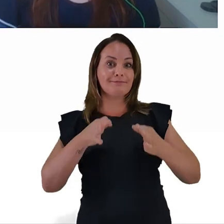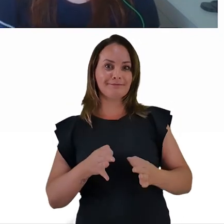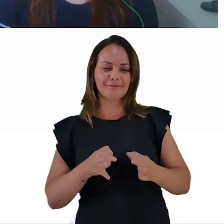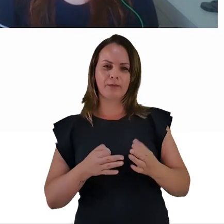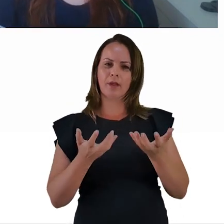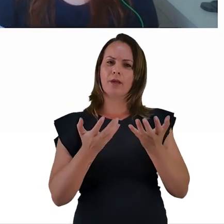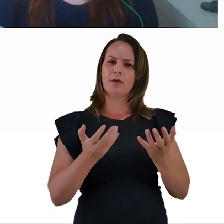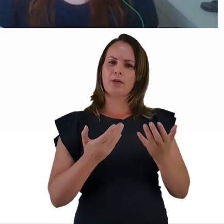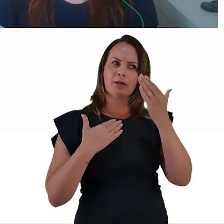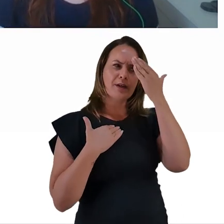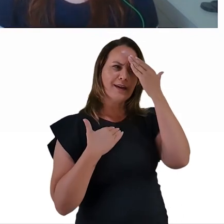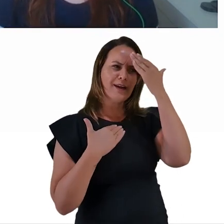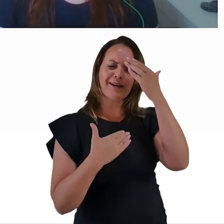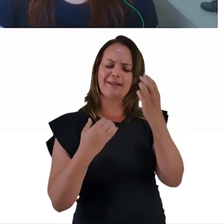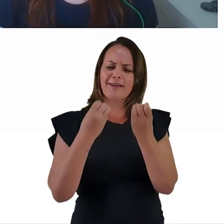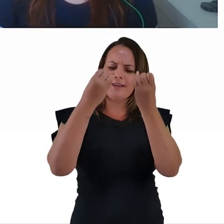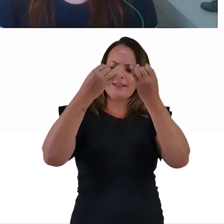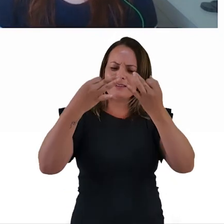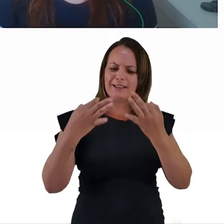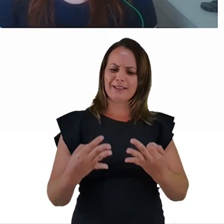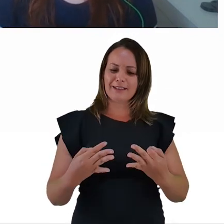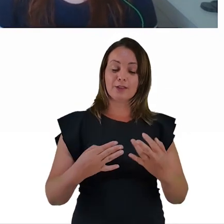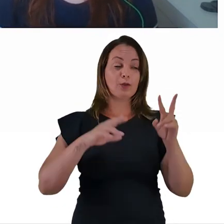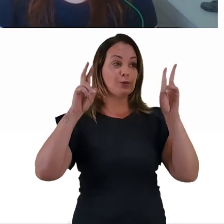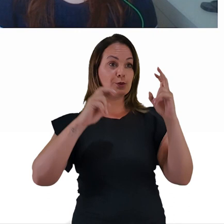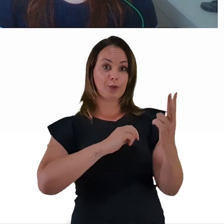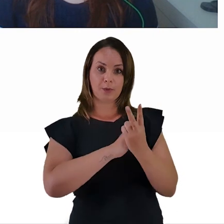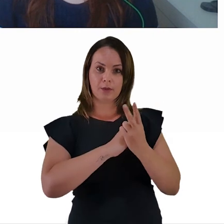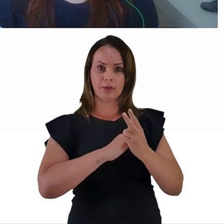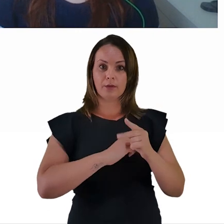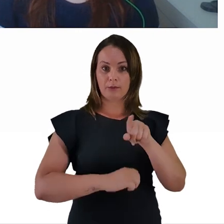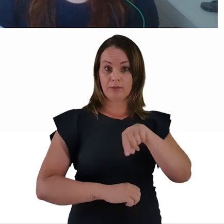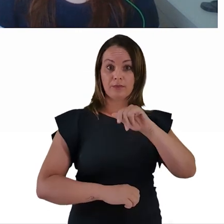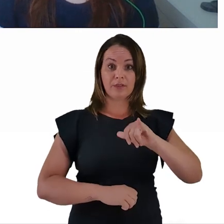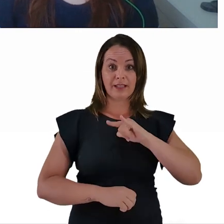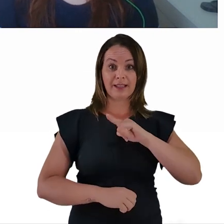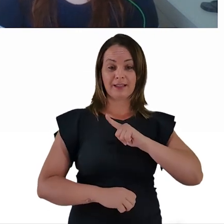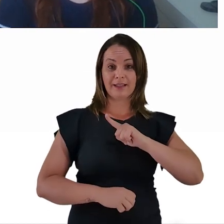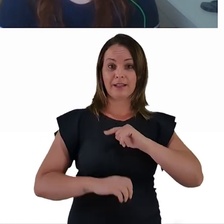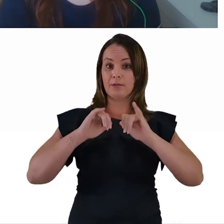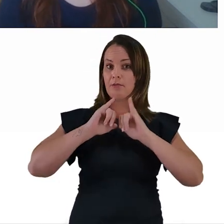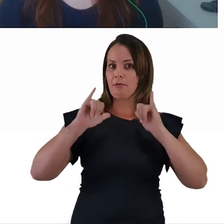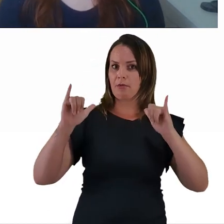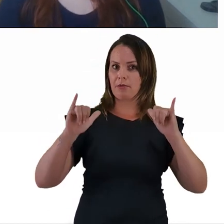esclarecimentos de proteção, e tem algum recado final para a nossa audiência, para a criançada ficar